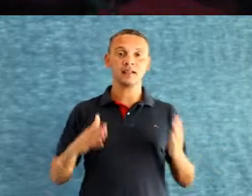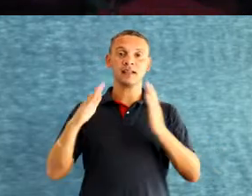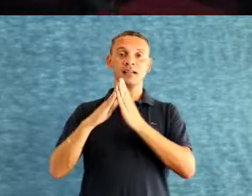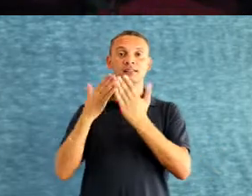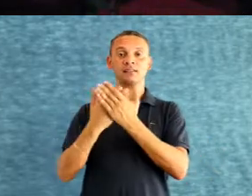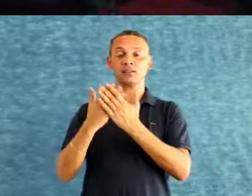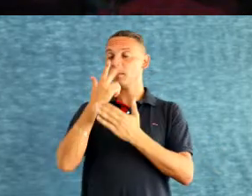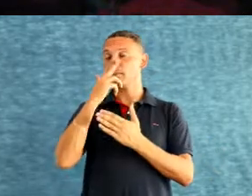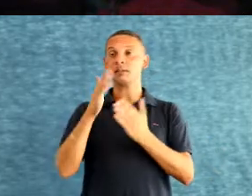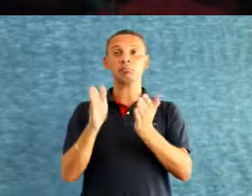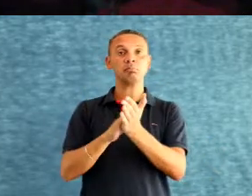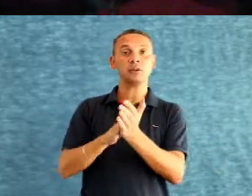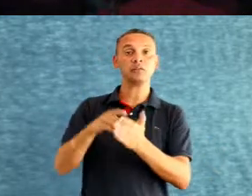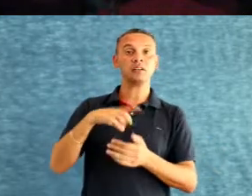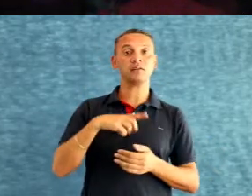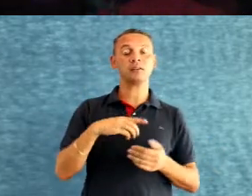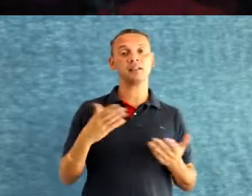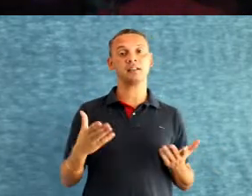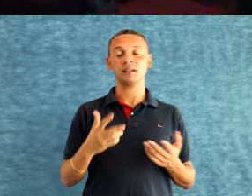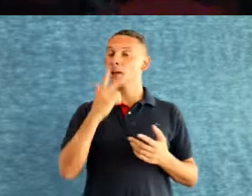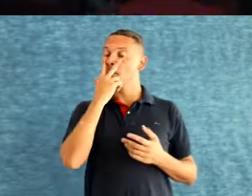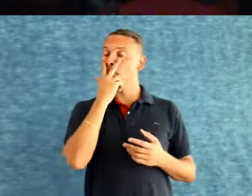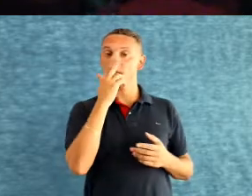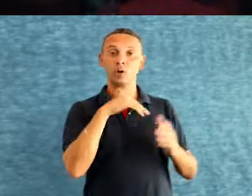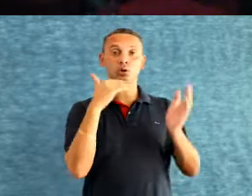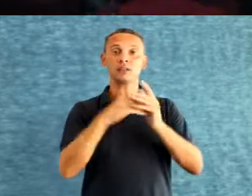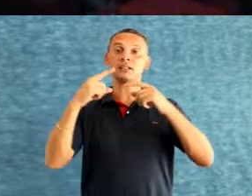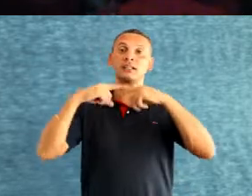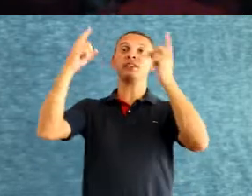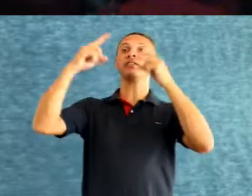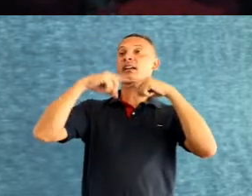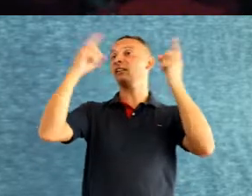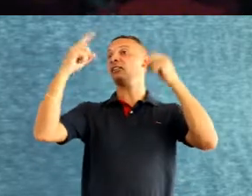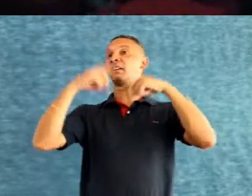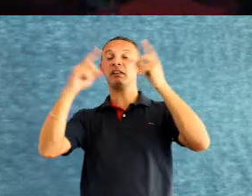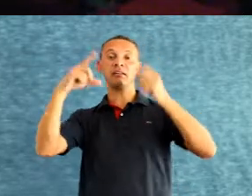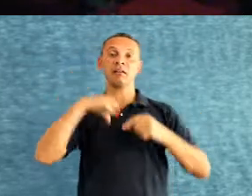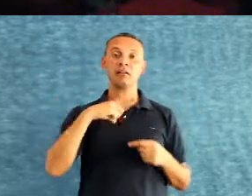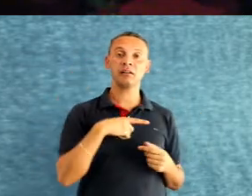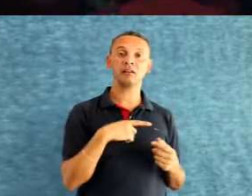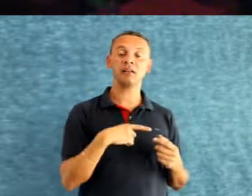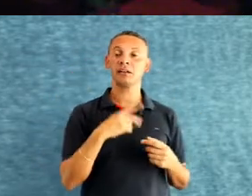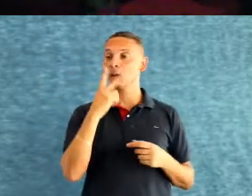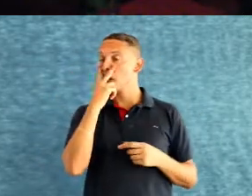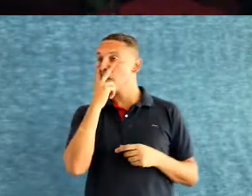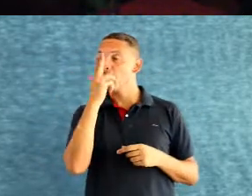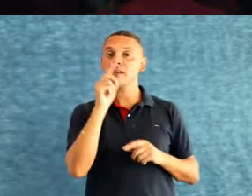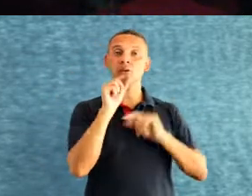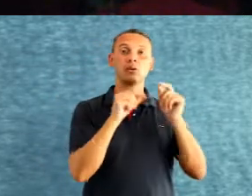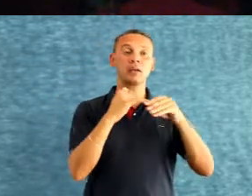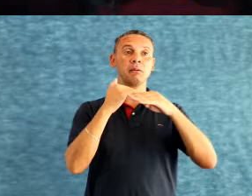elogios. Eram elogios. Eles simplesmente, todas as críticas, eram críticas ao